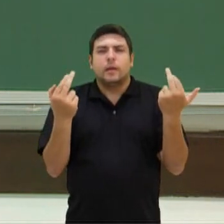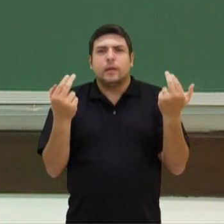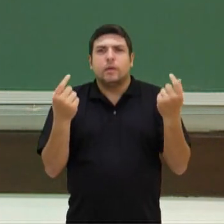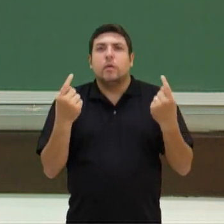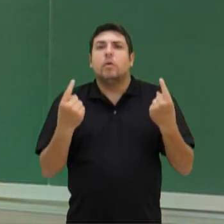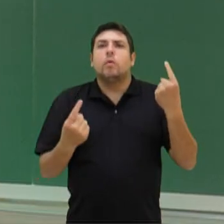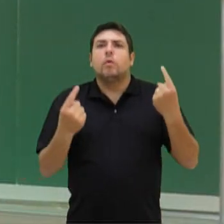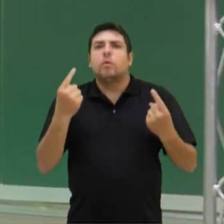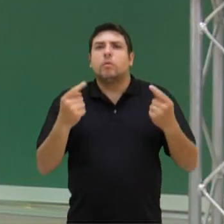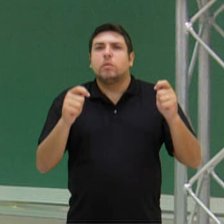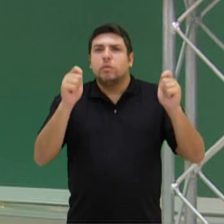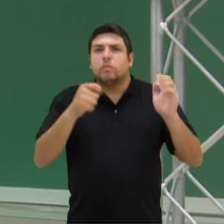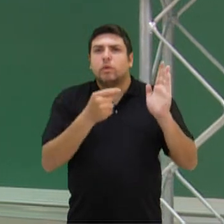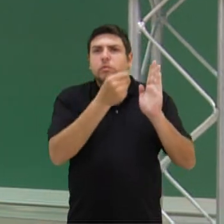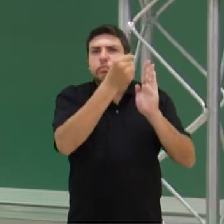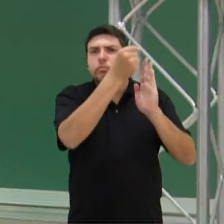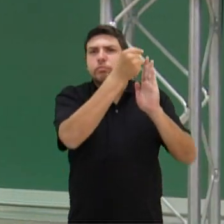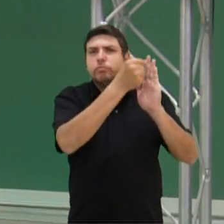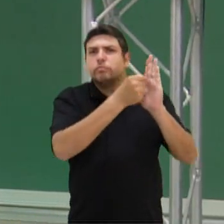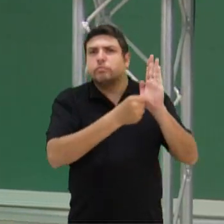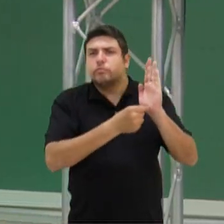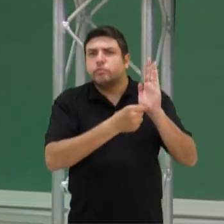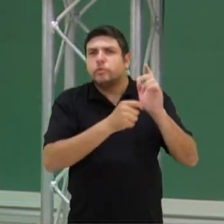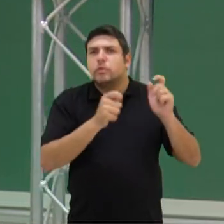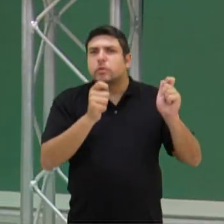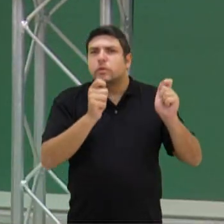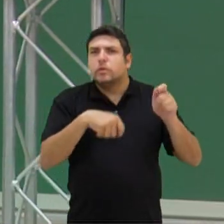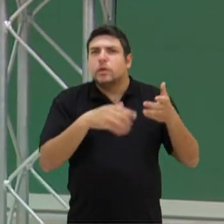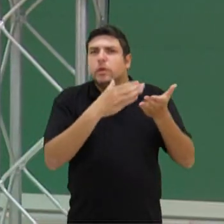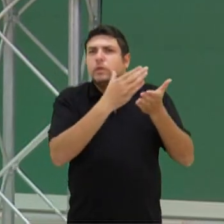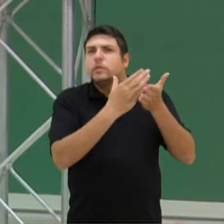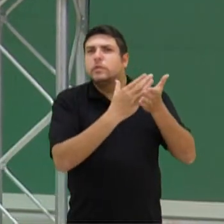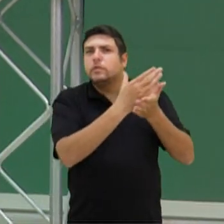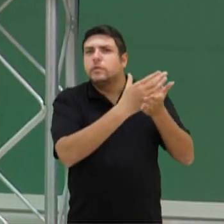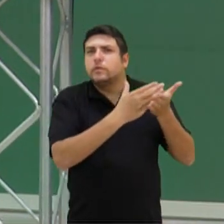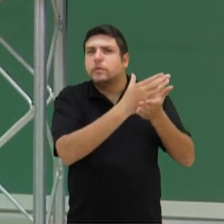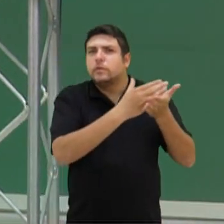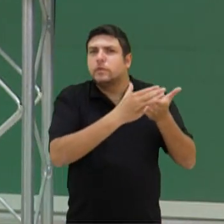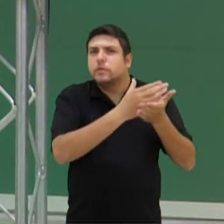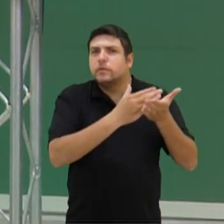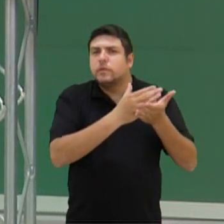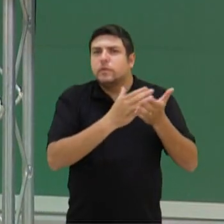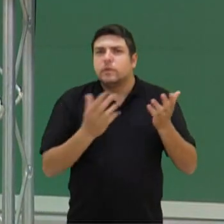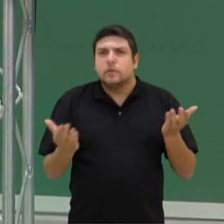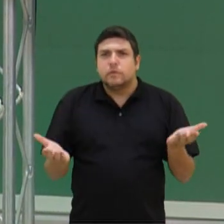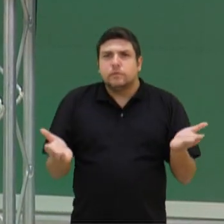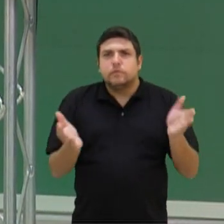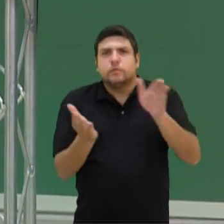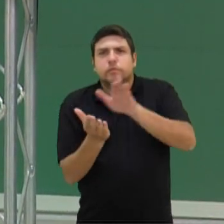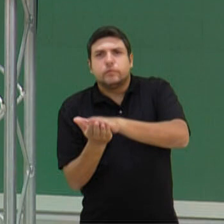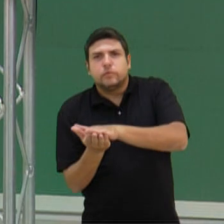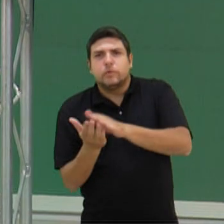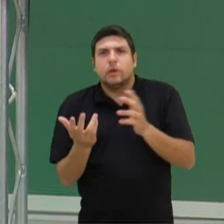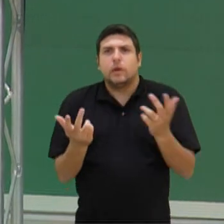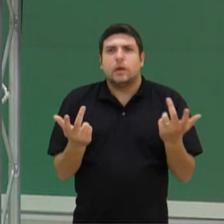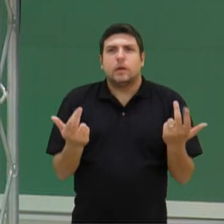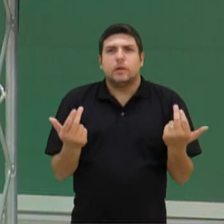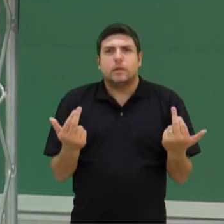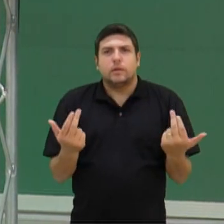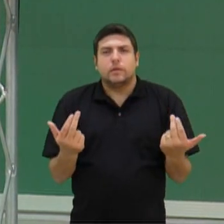traçar uma reta para obter uma simetria, uma imagem, uma parte igual entre os dois